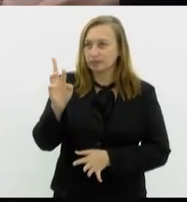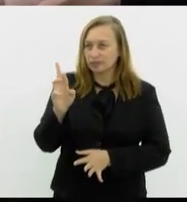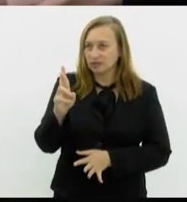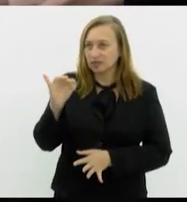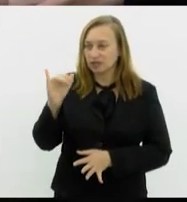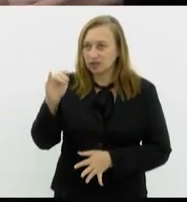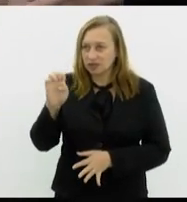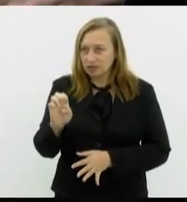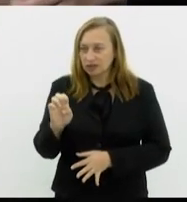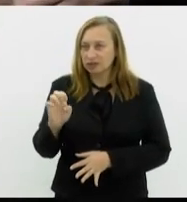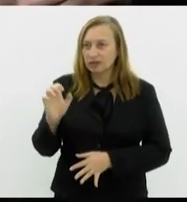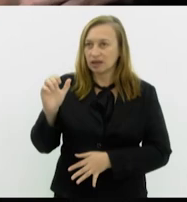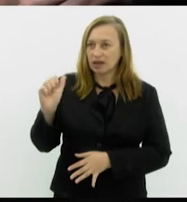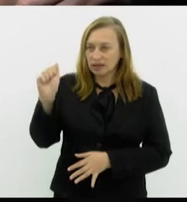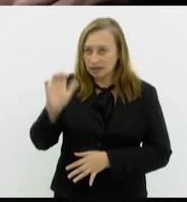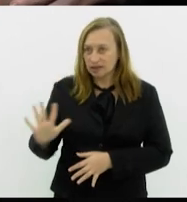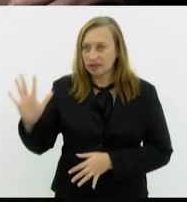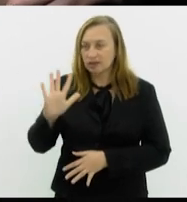We are